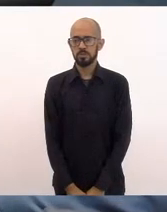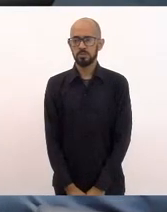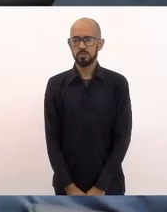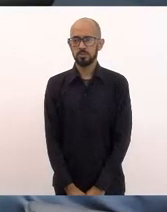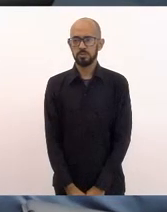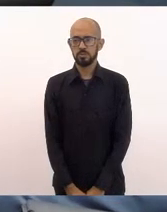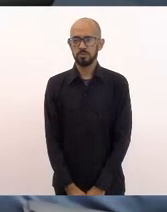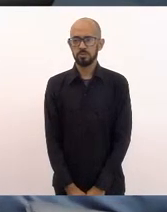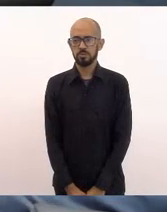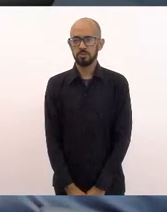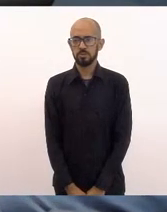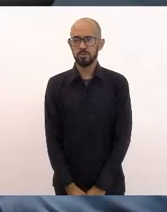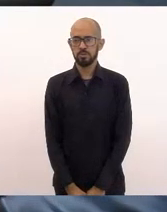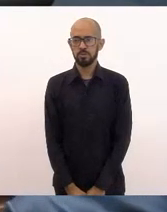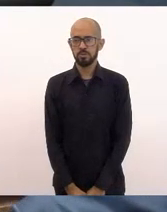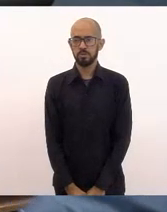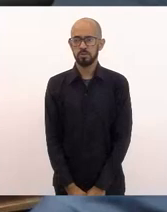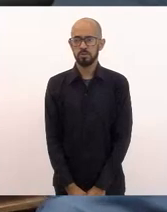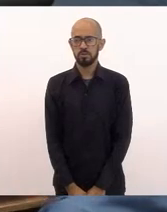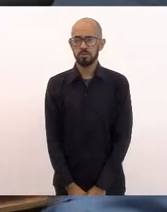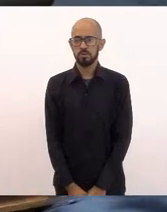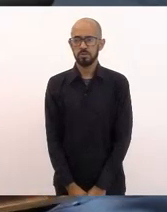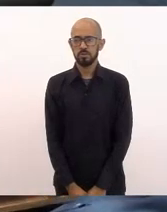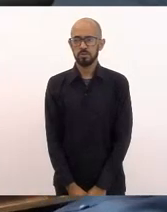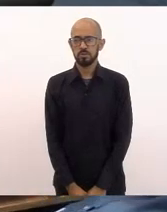O painel ainda não está aberto.